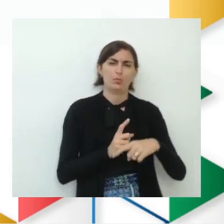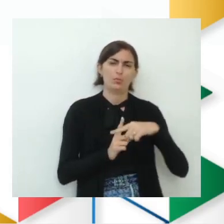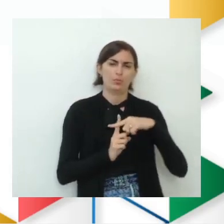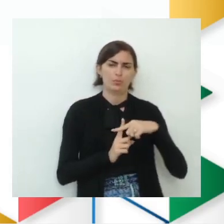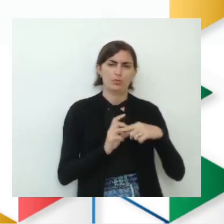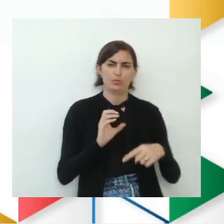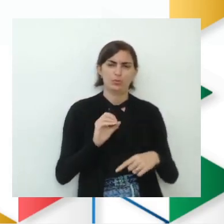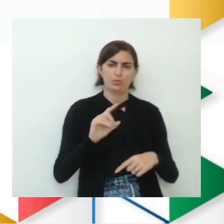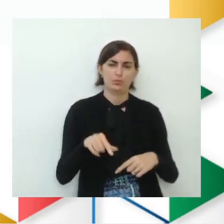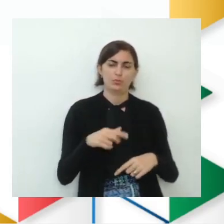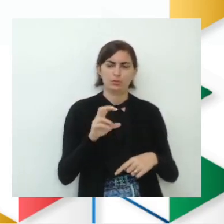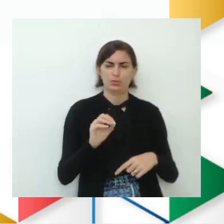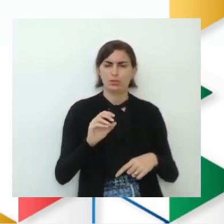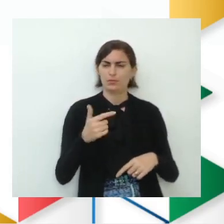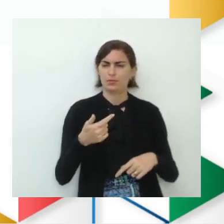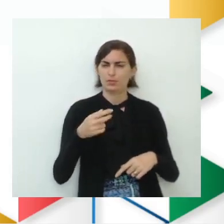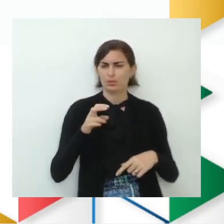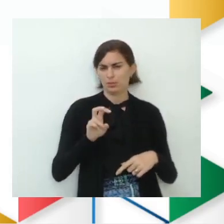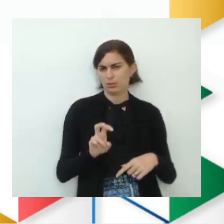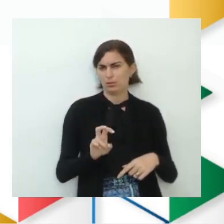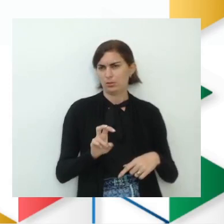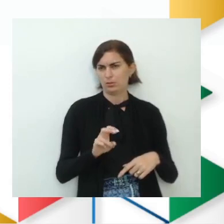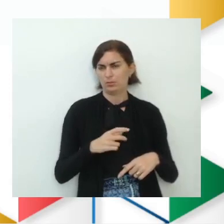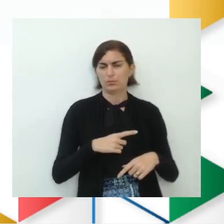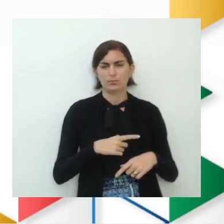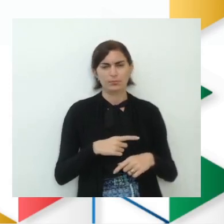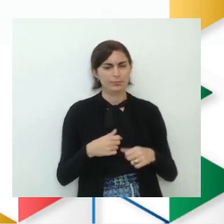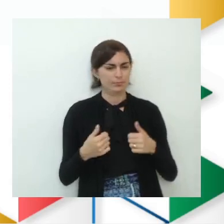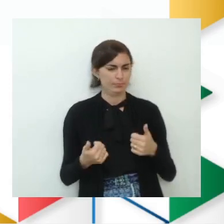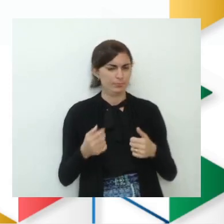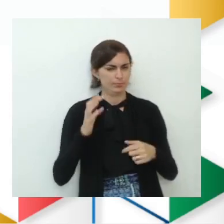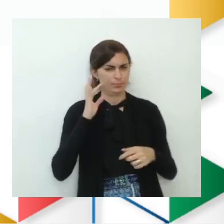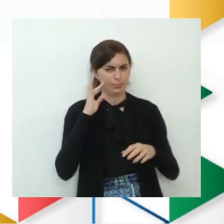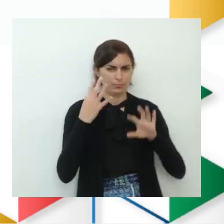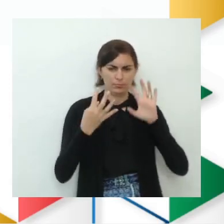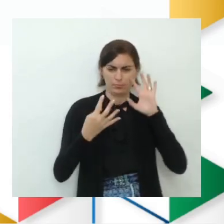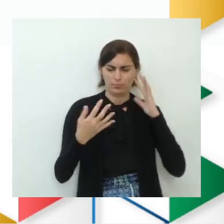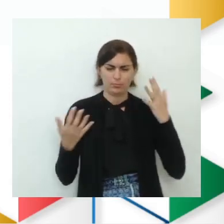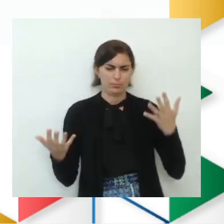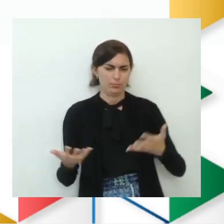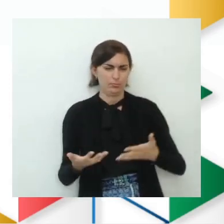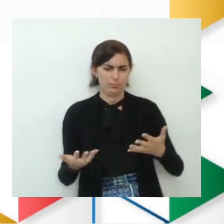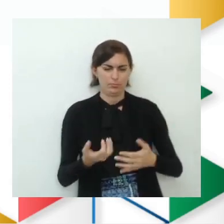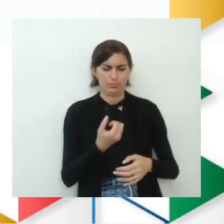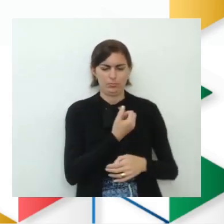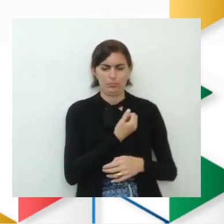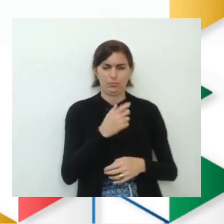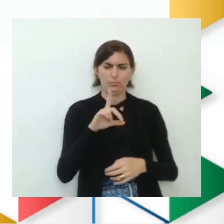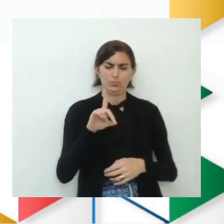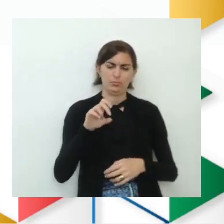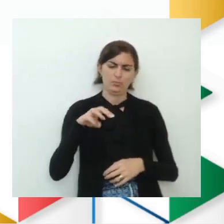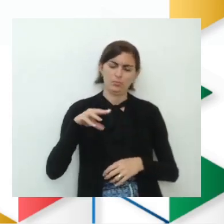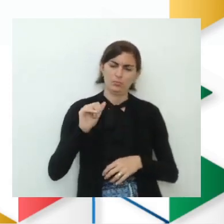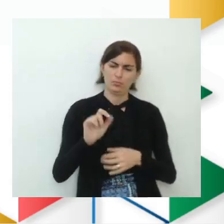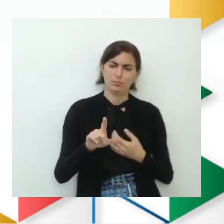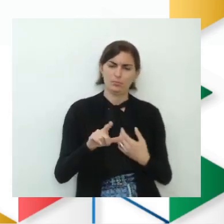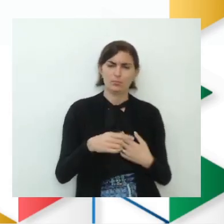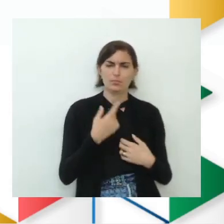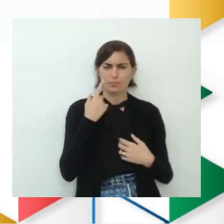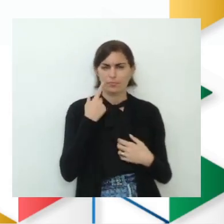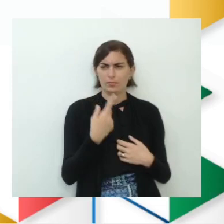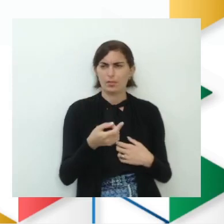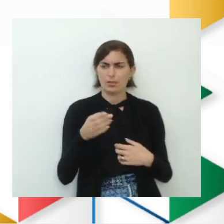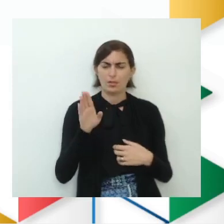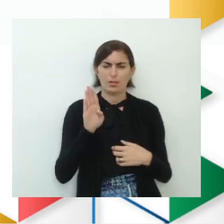positivo 0,025, tá bom? Bom, resolvida a questão agora do número decimal da letra B, nós vamos